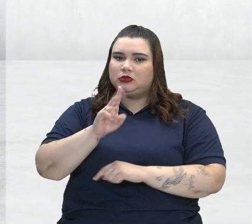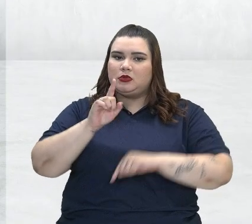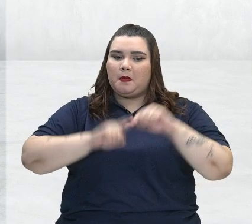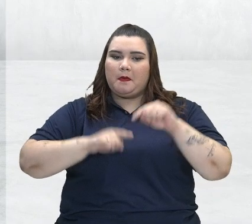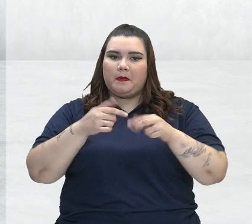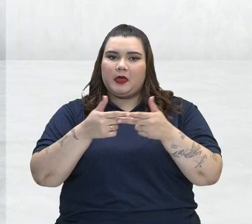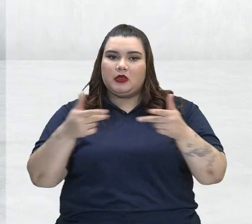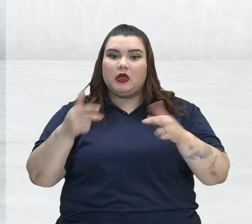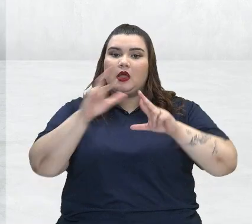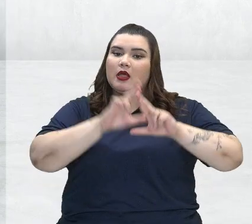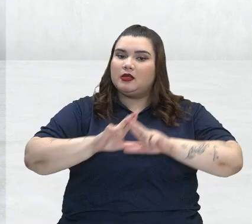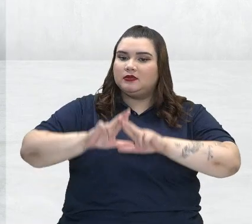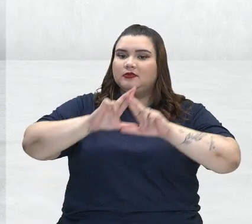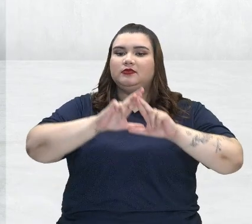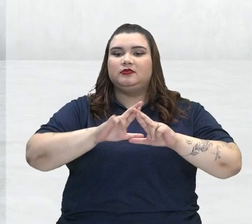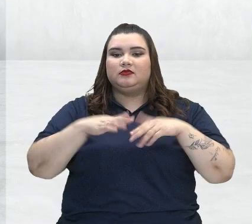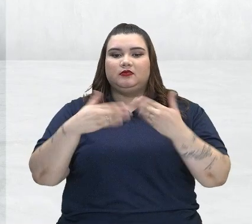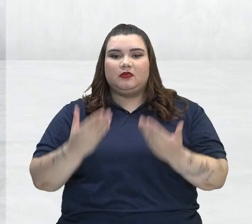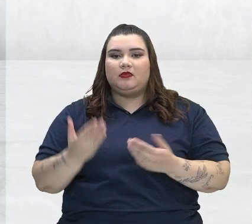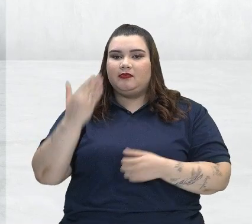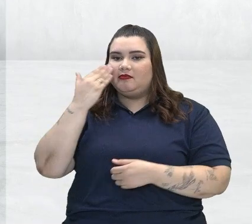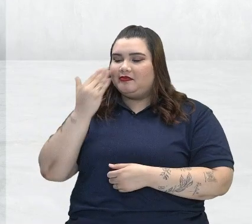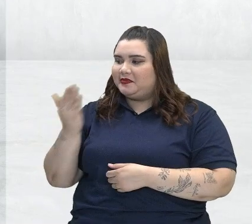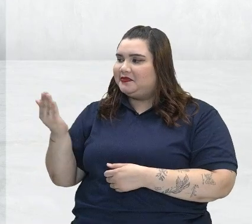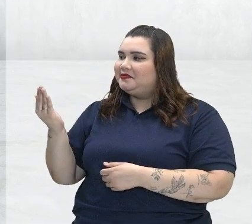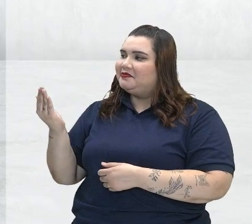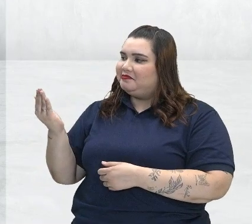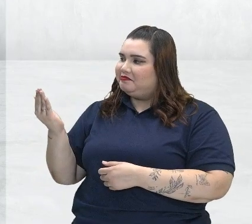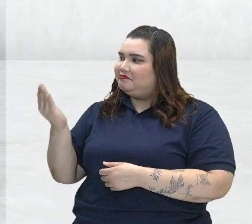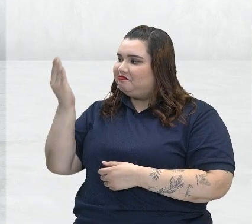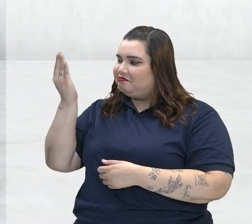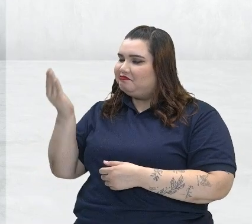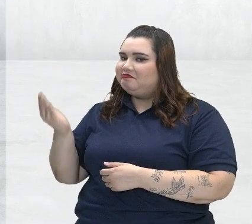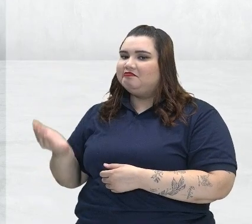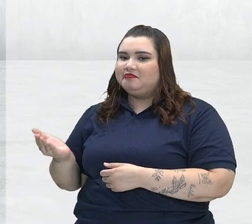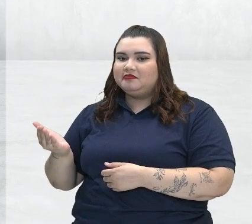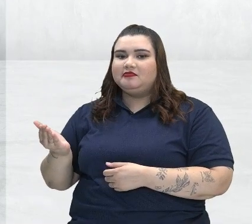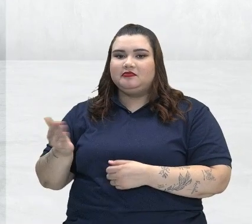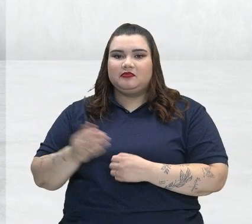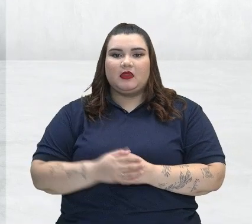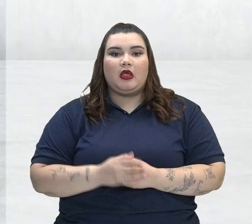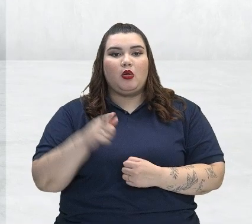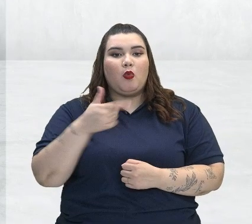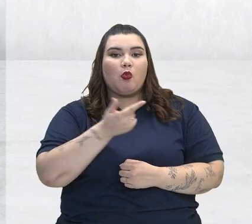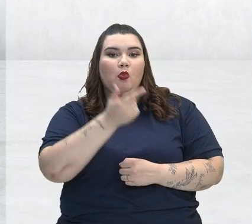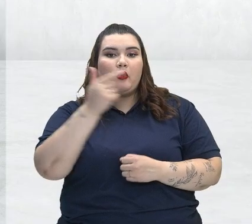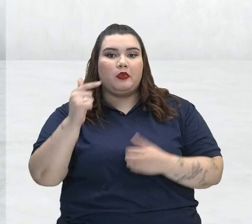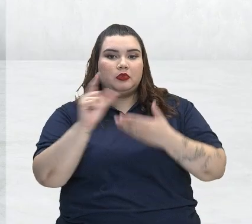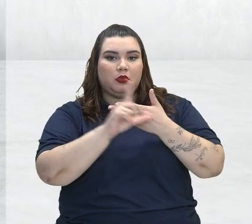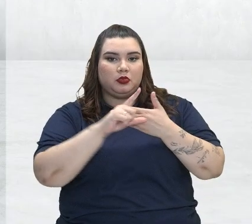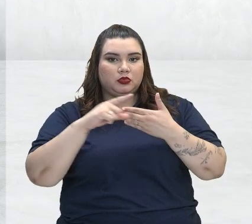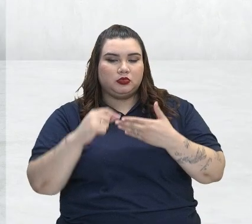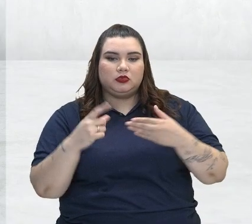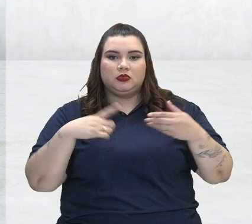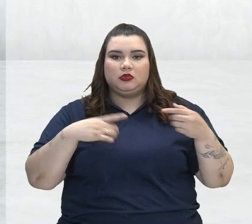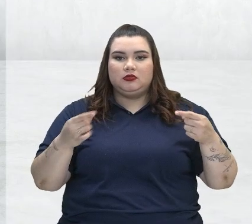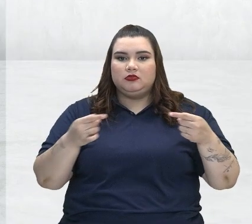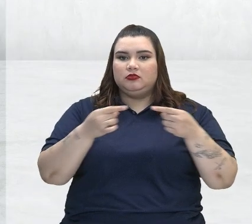tá? Certo? Então, aqui nós temos uma obra que não é do Vic Muniz, né, mas ela trabalha